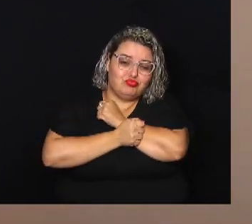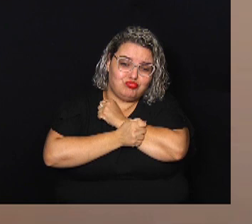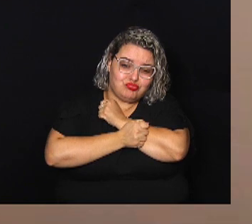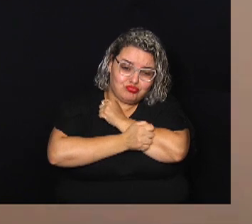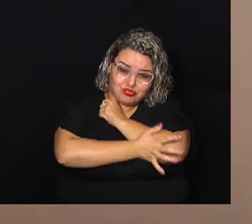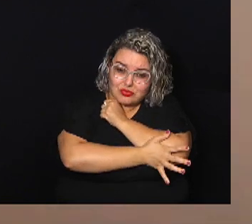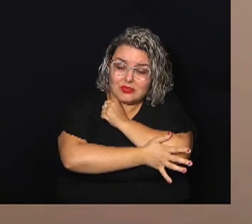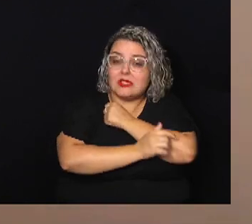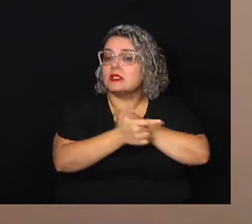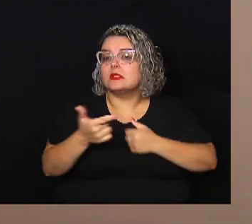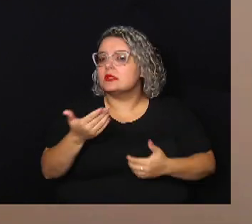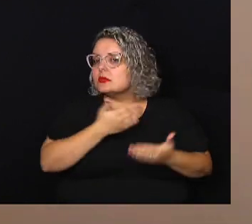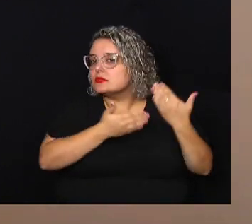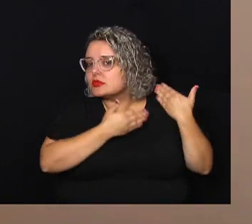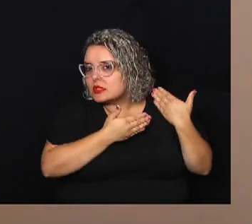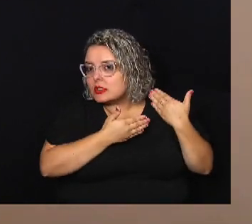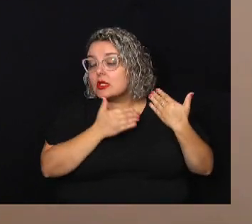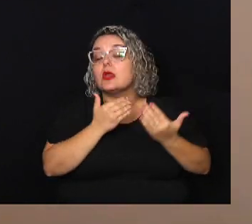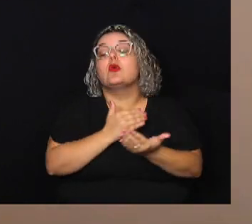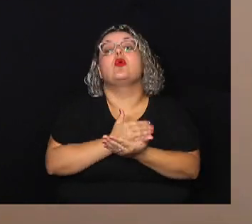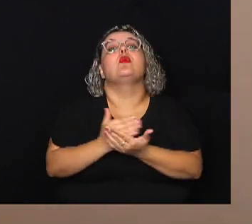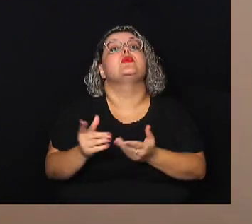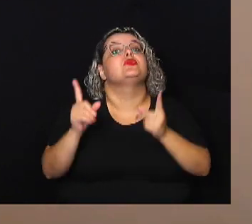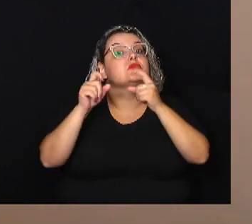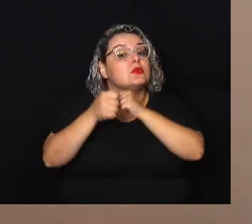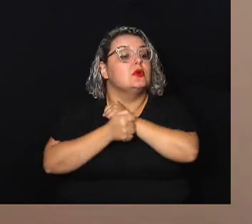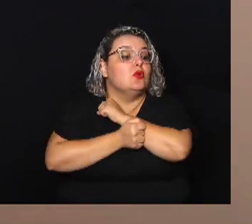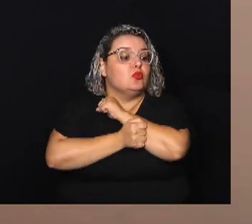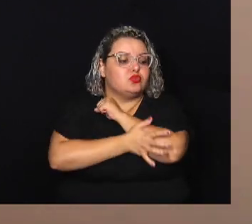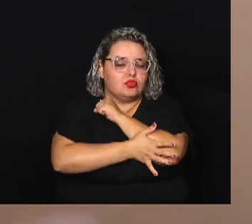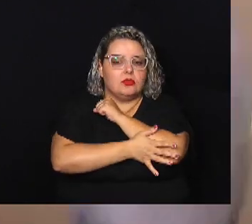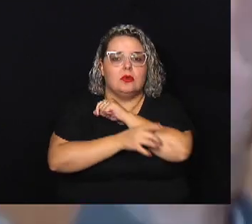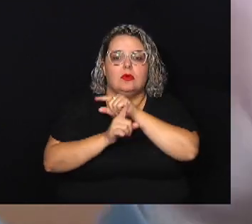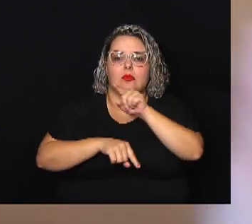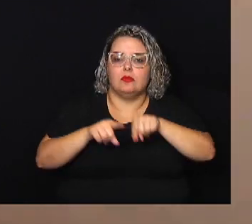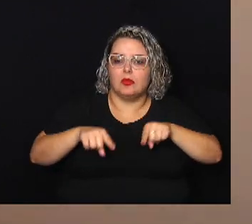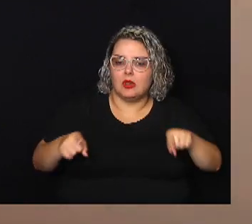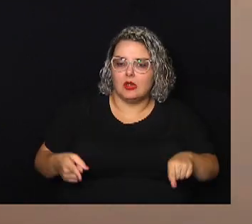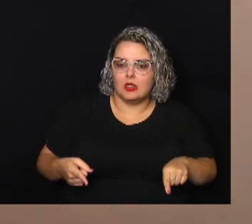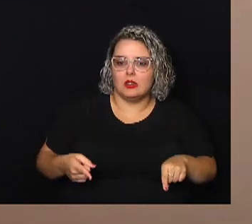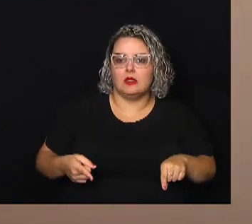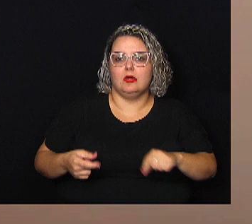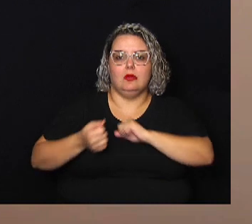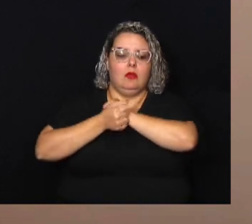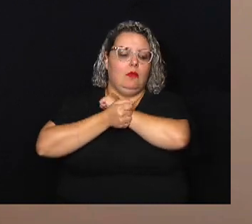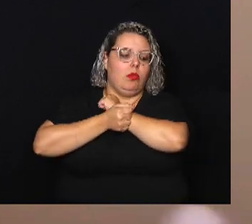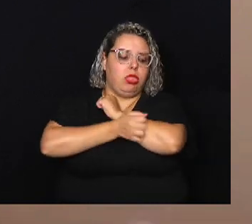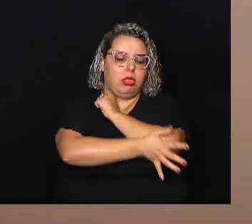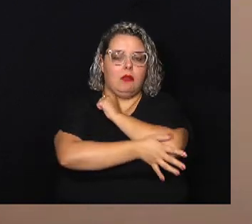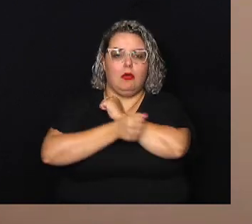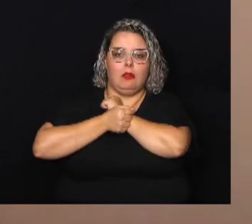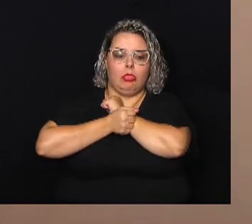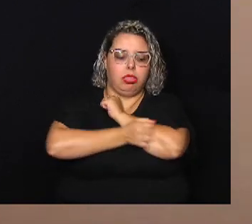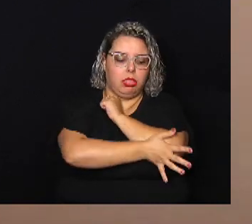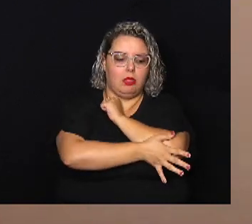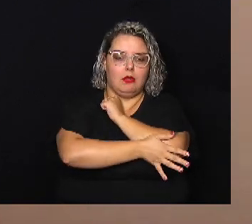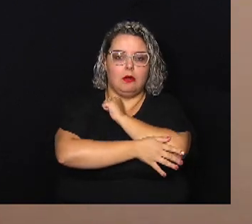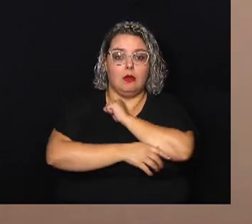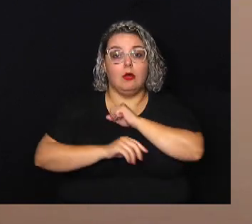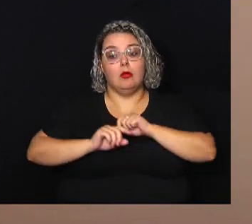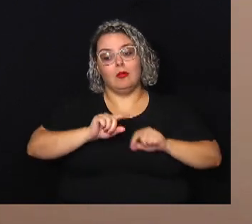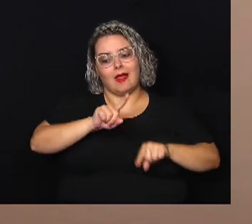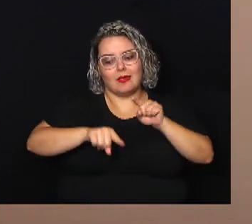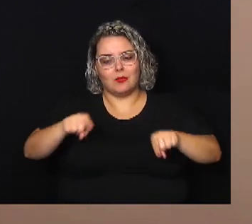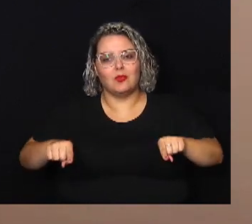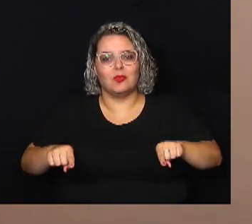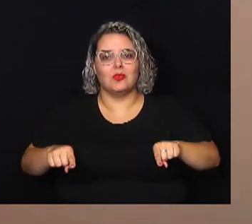tinha e você passou a ter. Ou você alterna diarreia com dificuldade para evacuar.